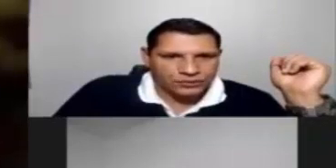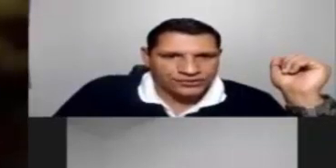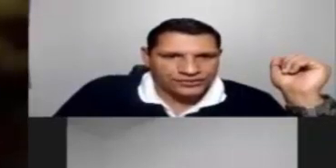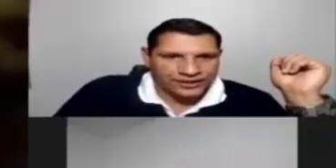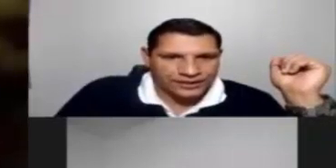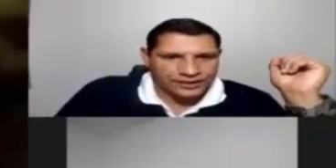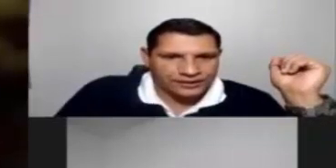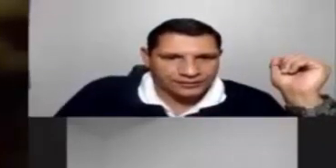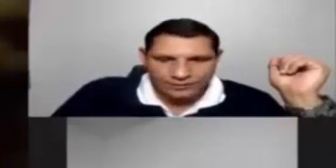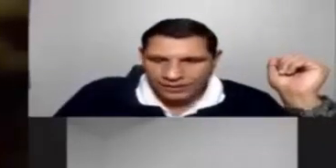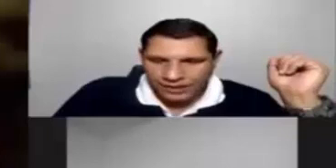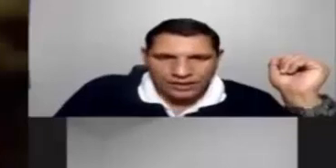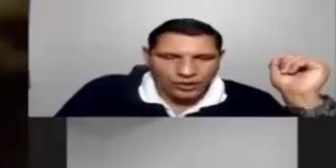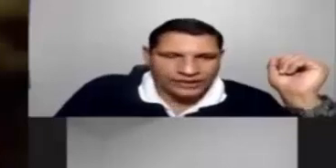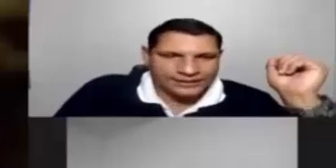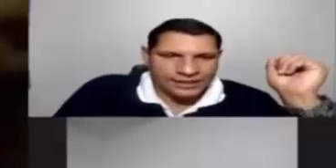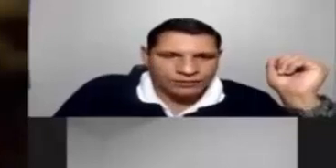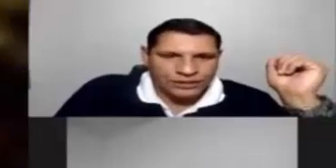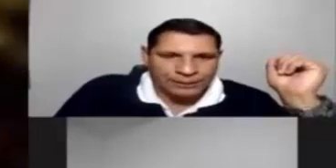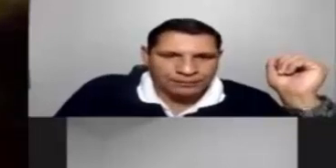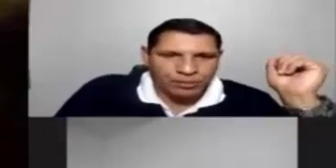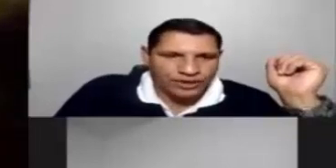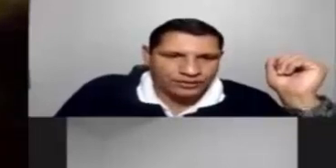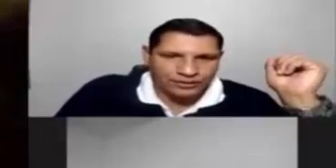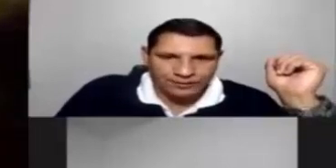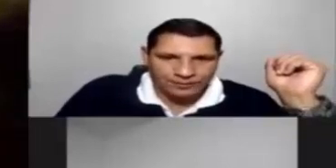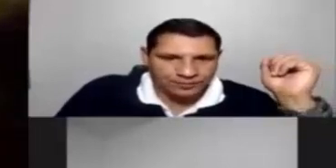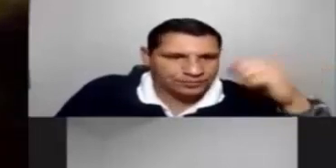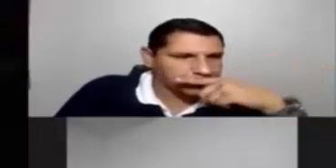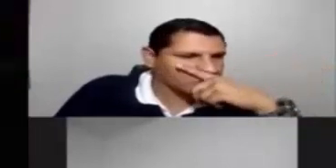Deixa eu ver se é isso aqui. Não, esse texto eu vou deixar para depois.